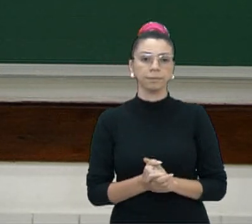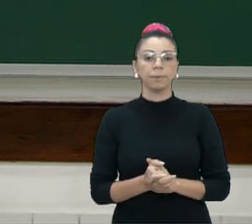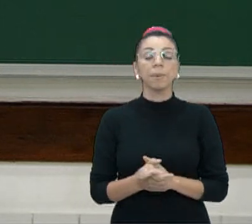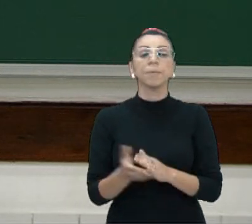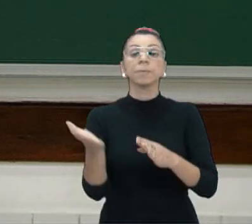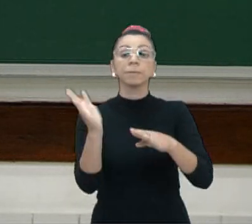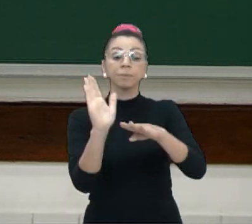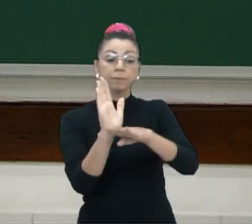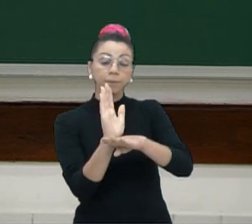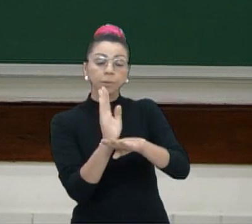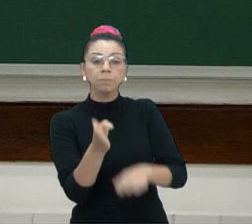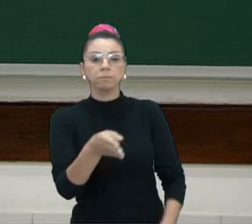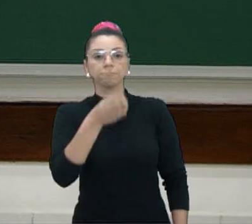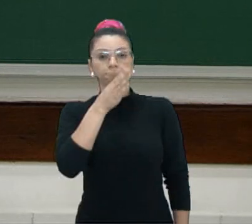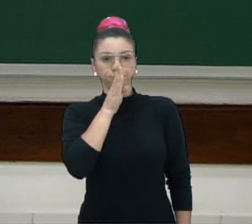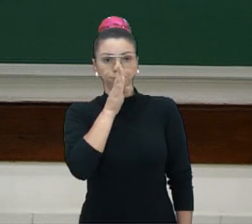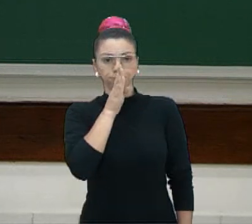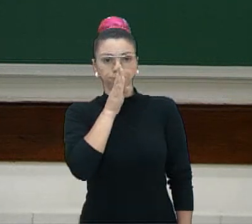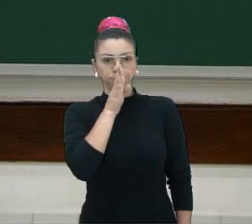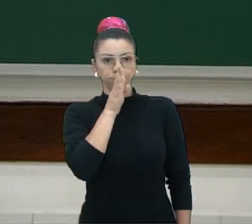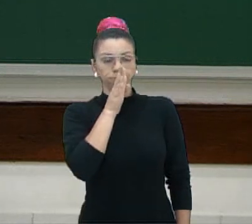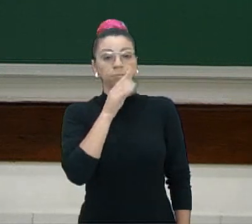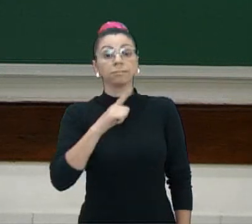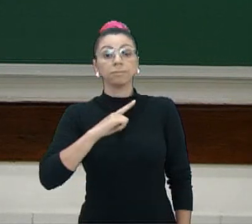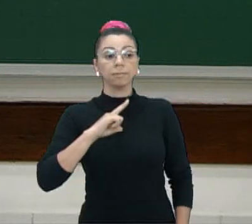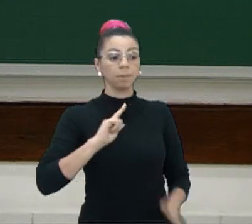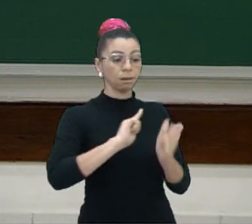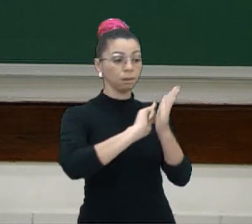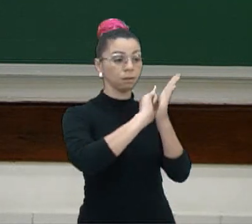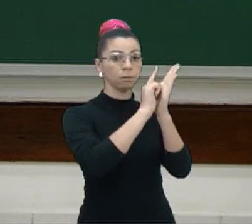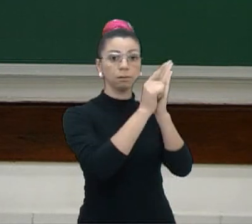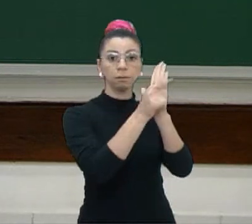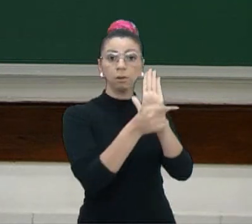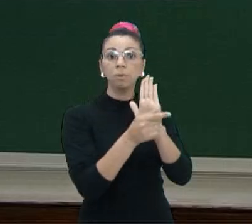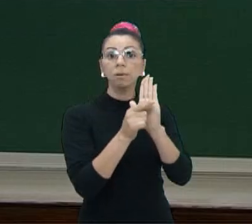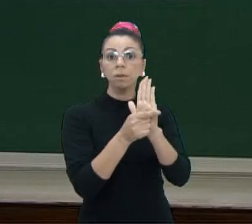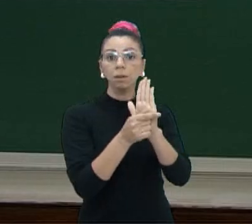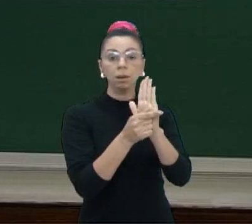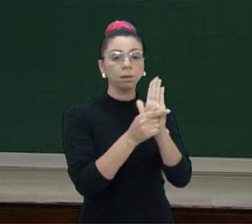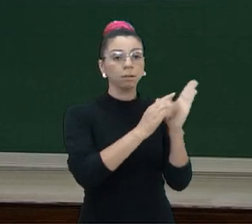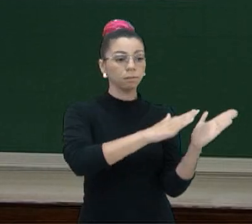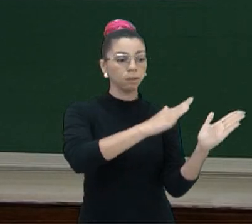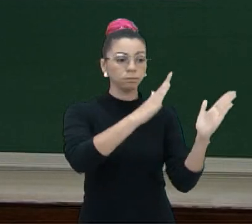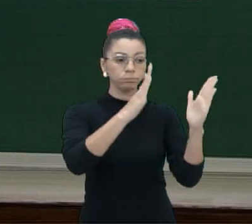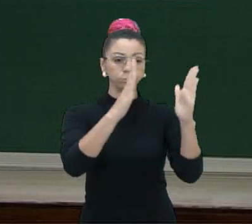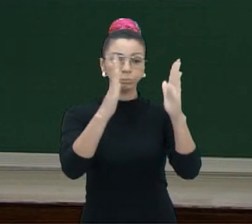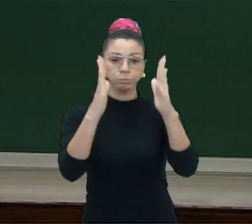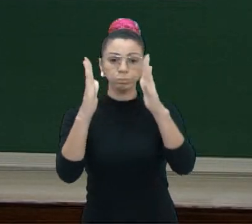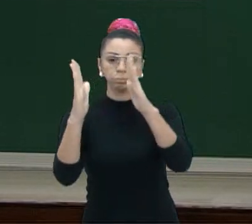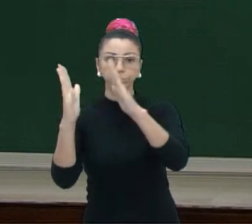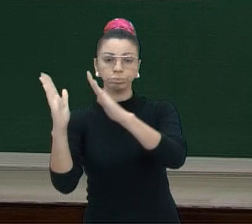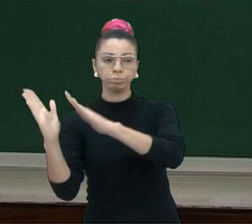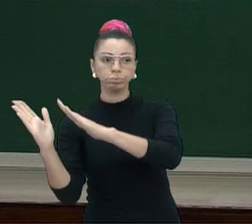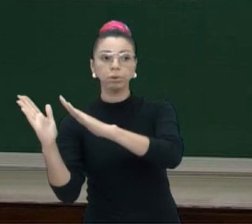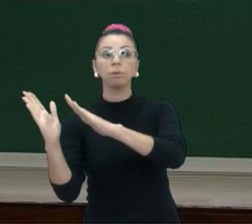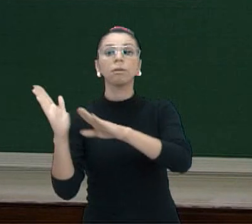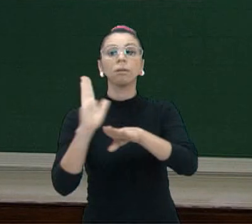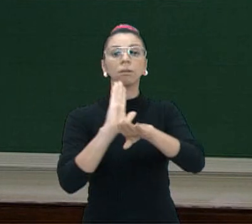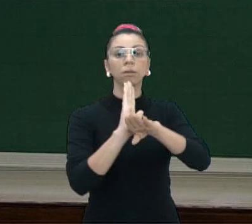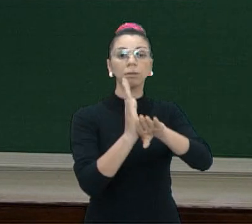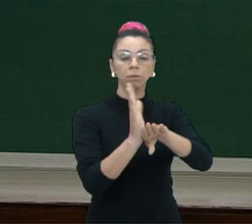um gênero que ele vai contar uma história somente com as imagens. Nesse caso, tanto quanto nos filmes em